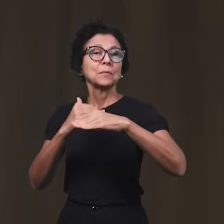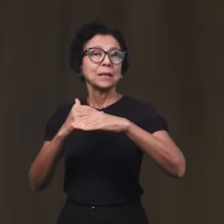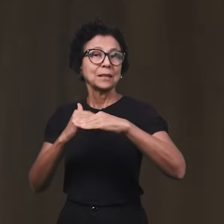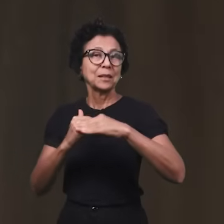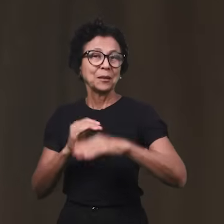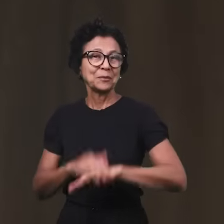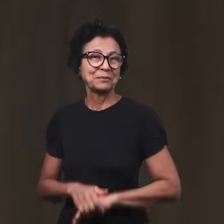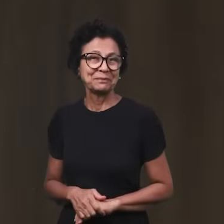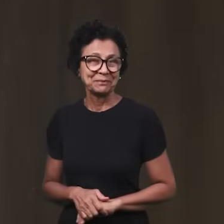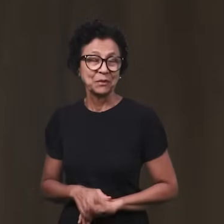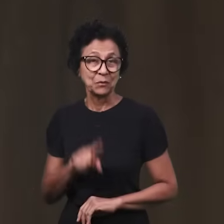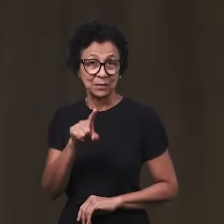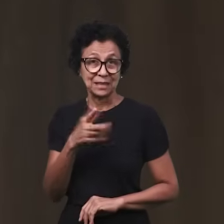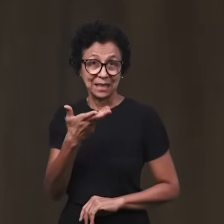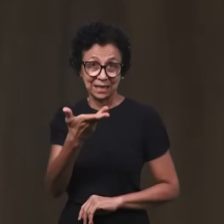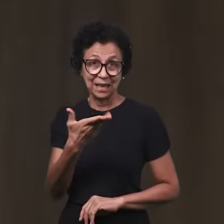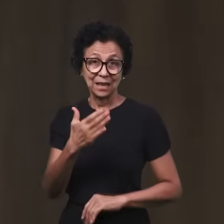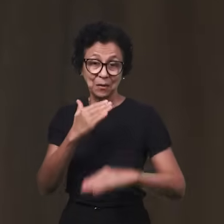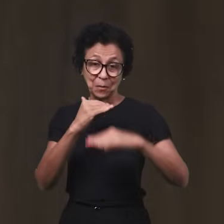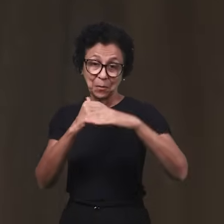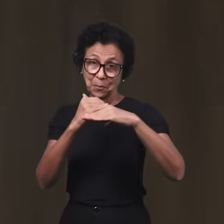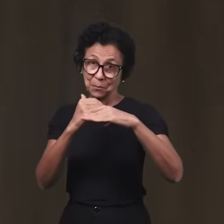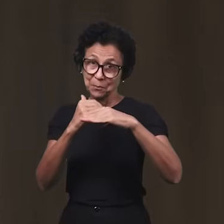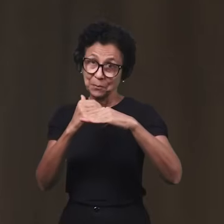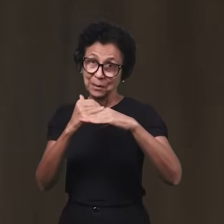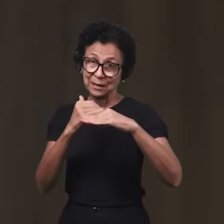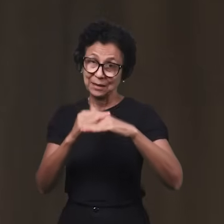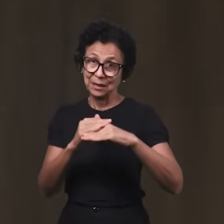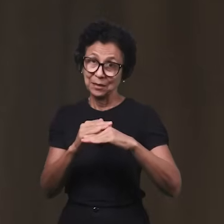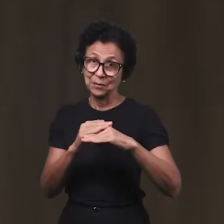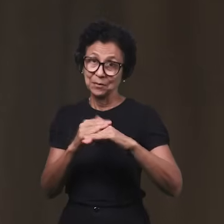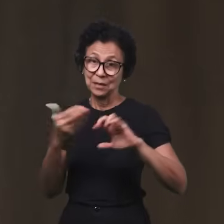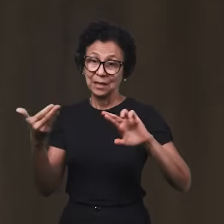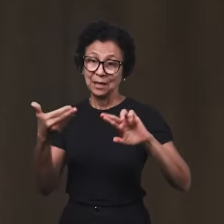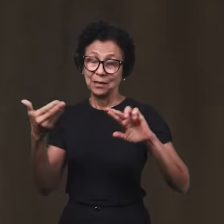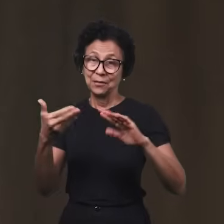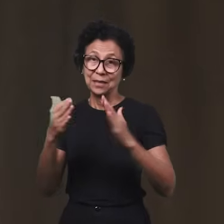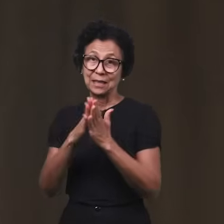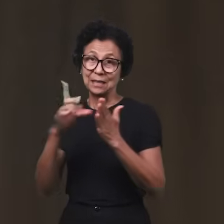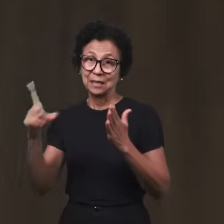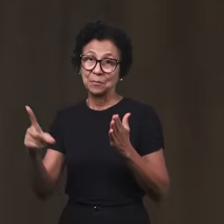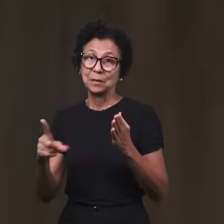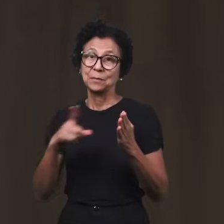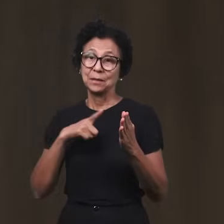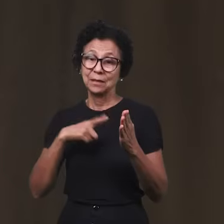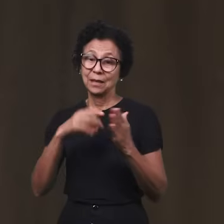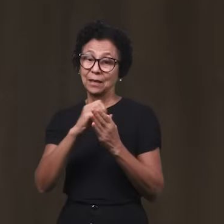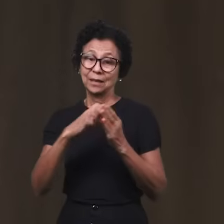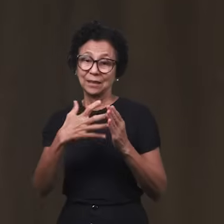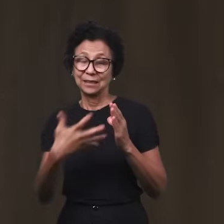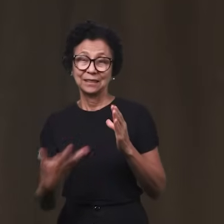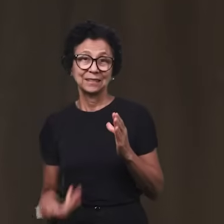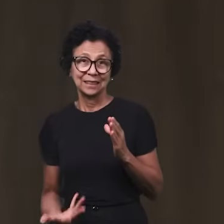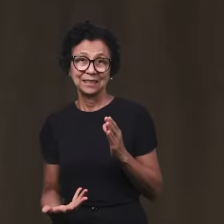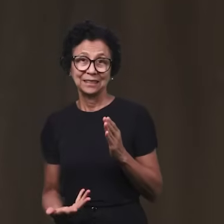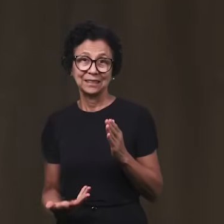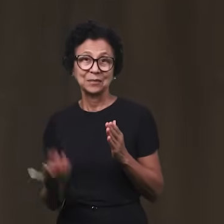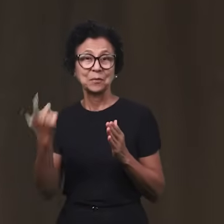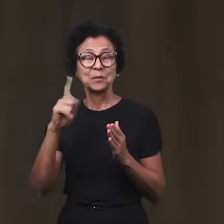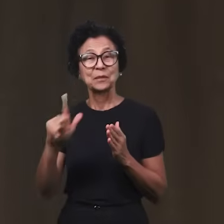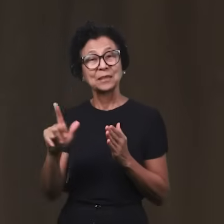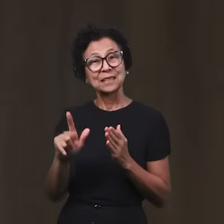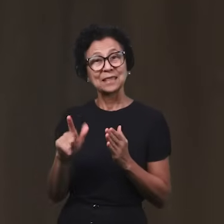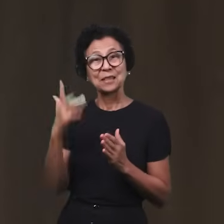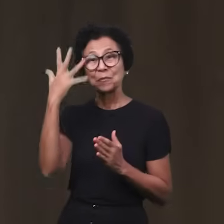um padrão. Se alguém quiser se espelhar, se alguém quiser buscar um padrão, a palavra de Deus já deixa aqui as características, o padrão para